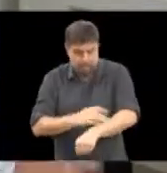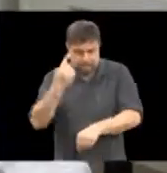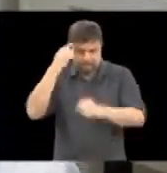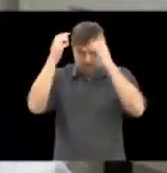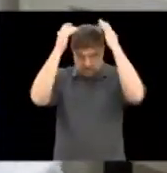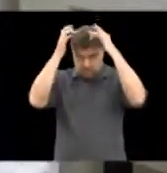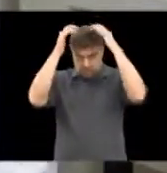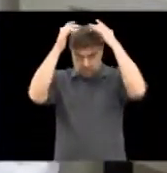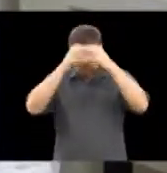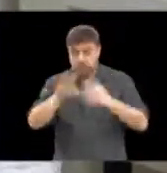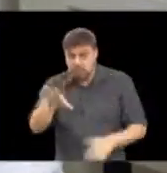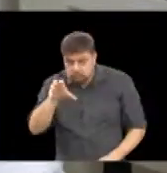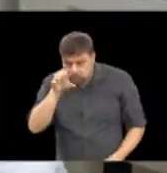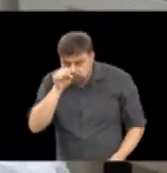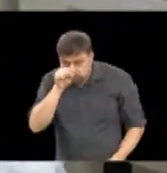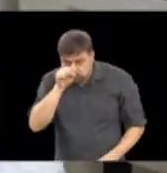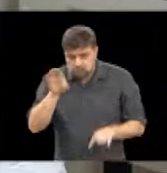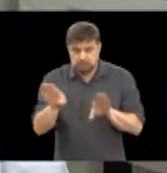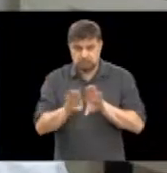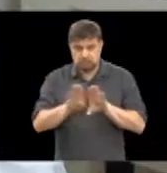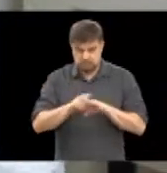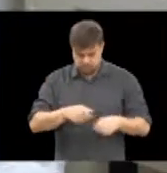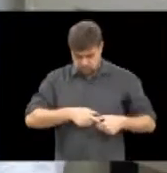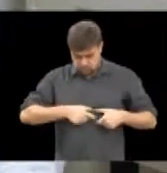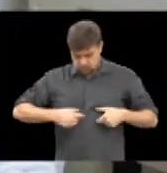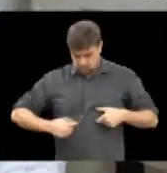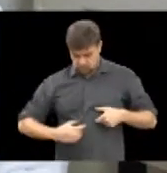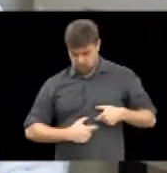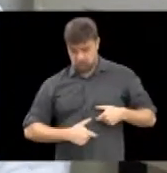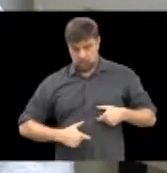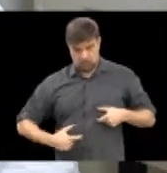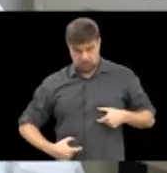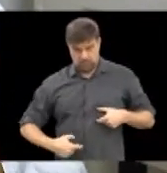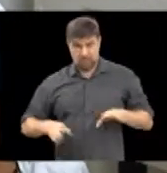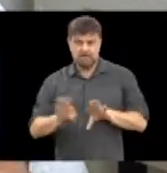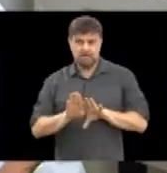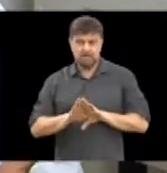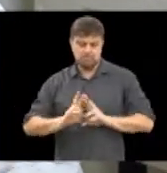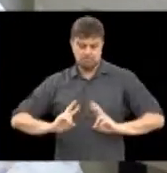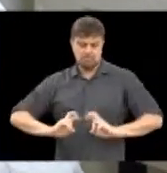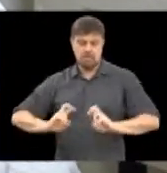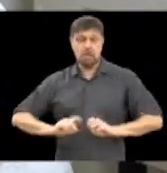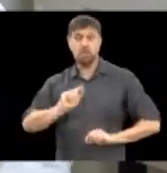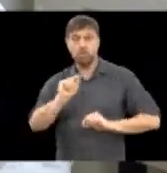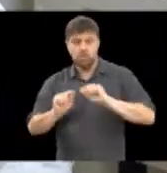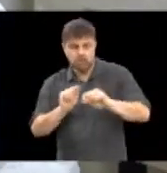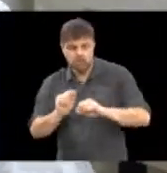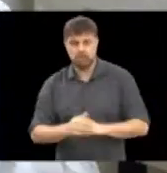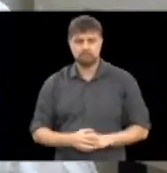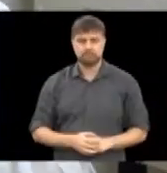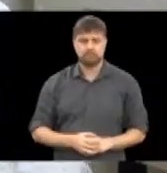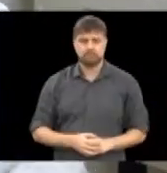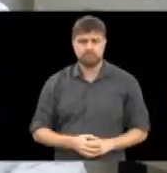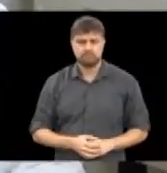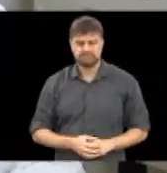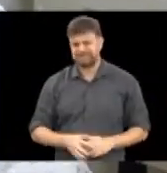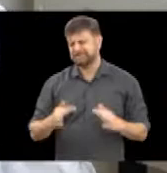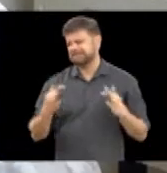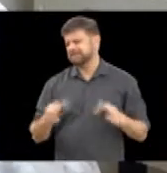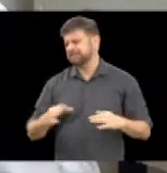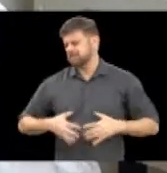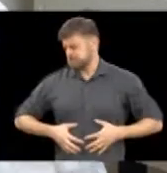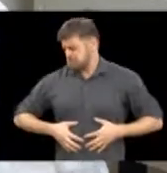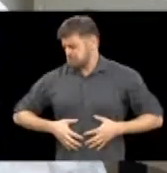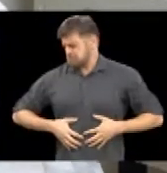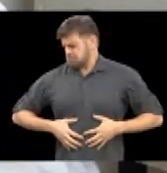sistema neurológico, no sistema respiratório e no sistema gastrointestinal. A maioria dos sintomas são